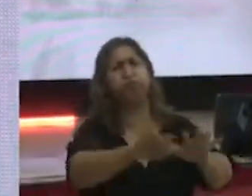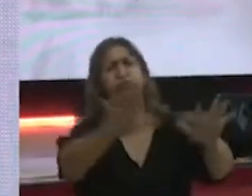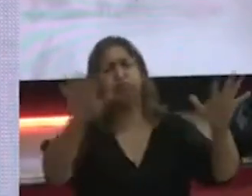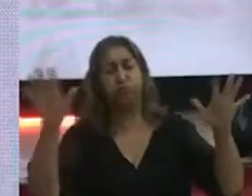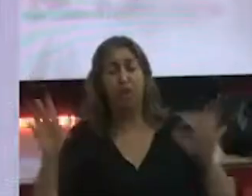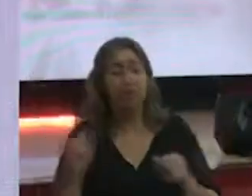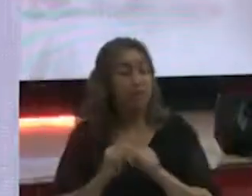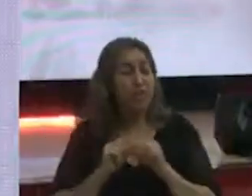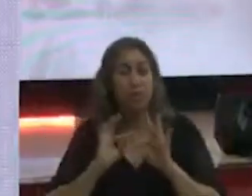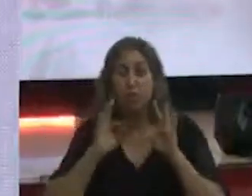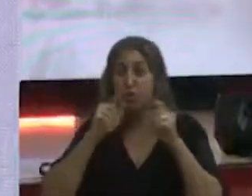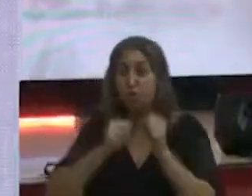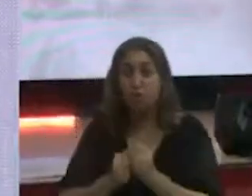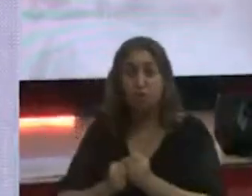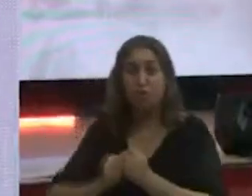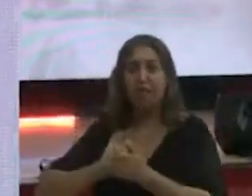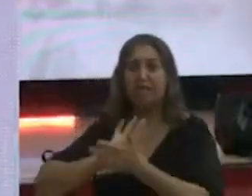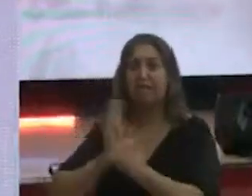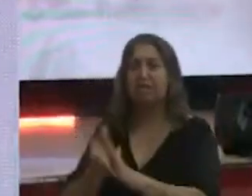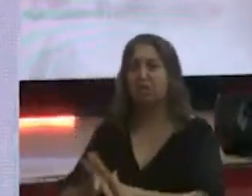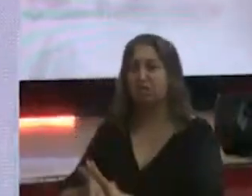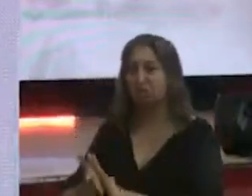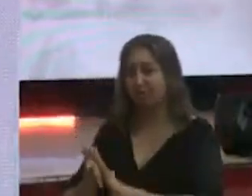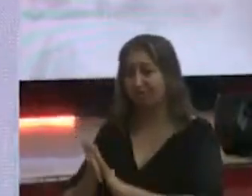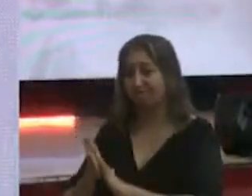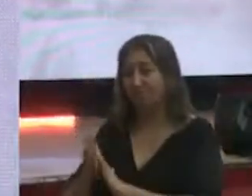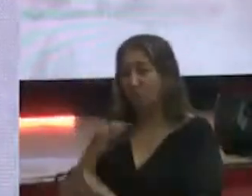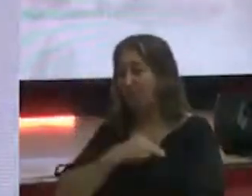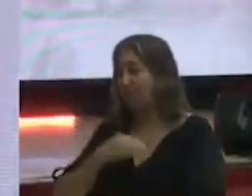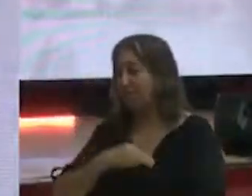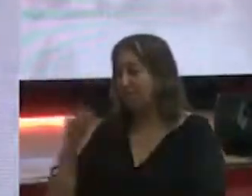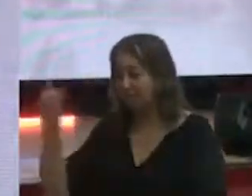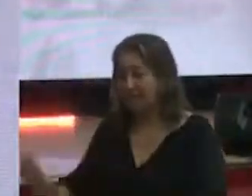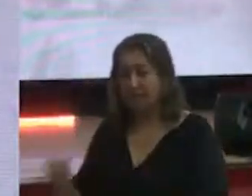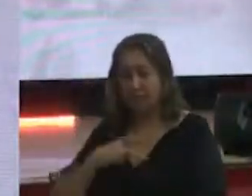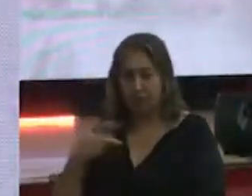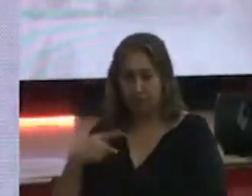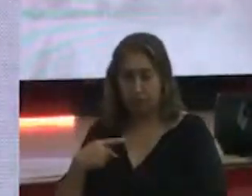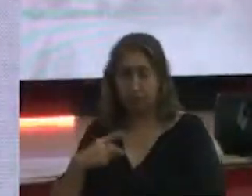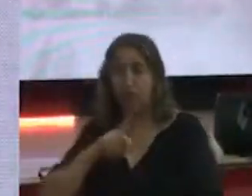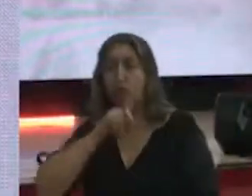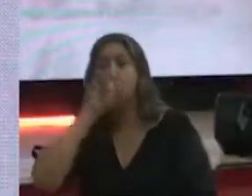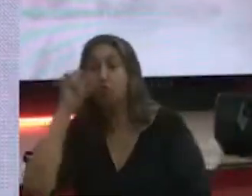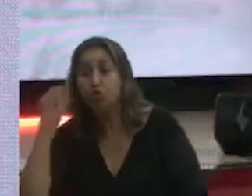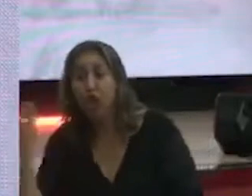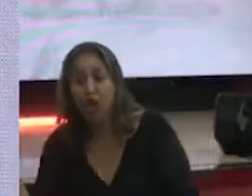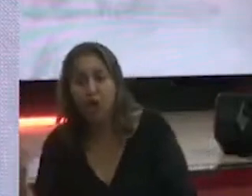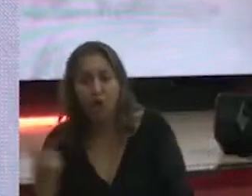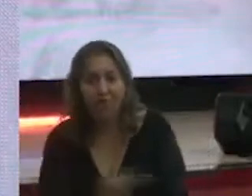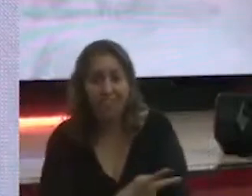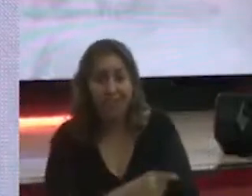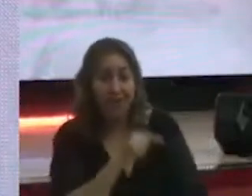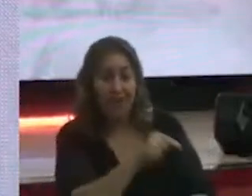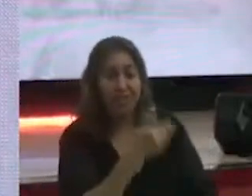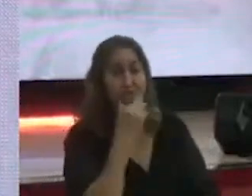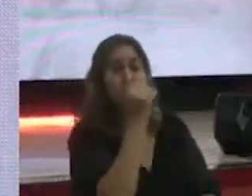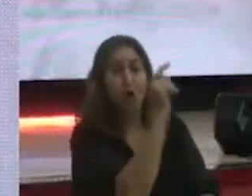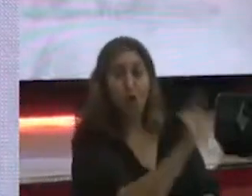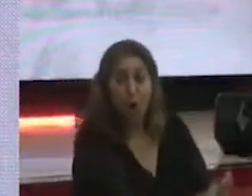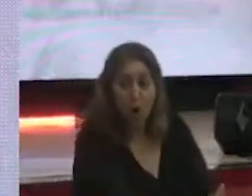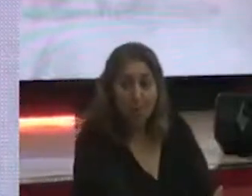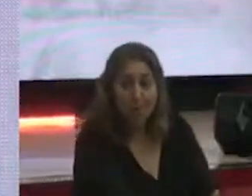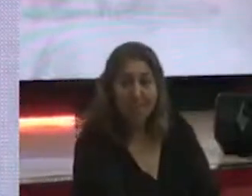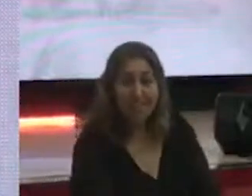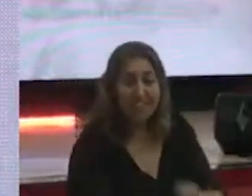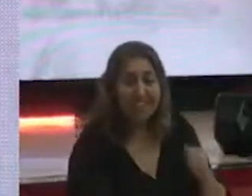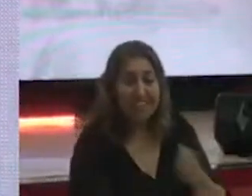Miller um dia este homem foi pego em traição à Pátria e ele foi condenado